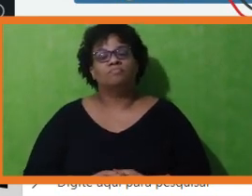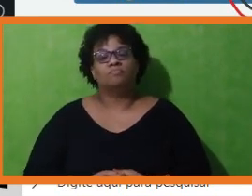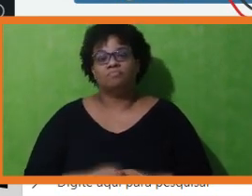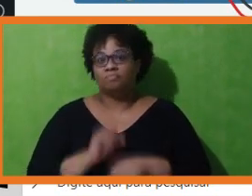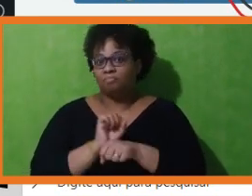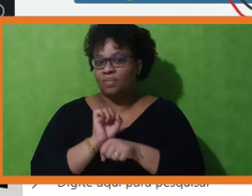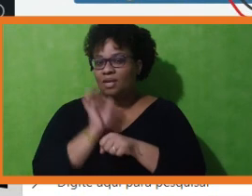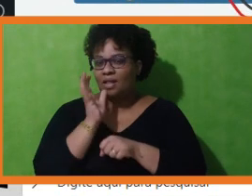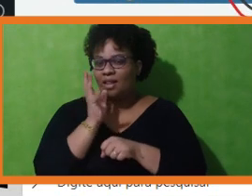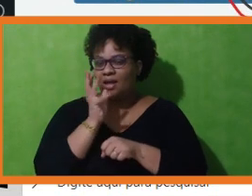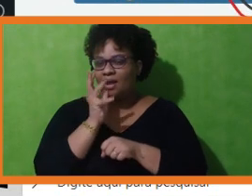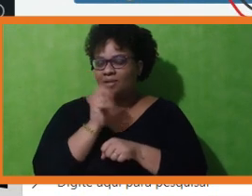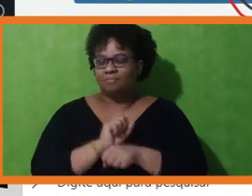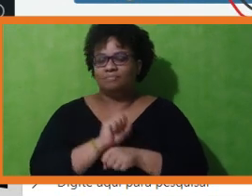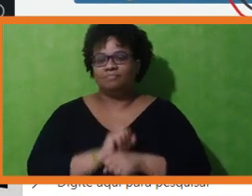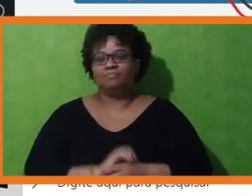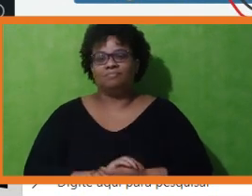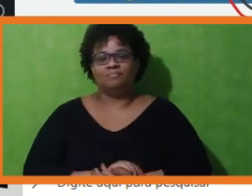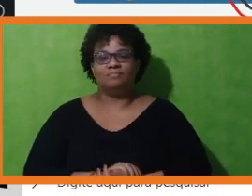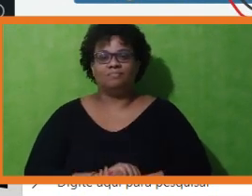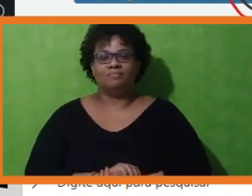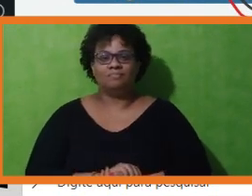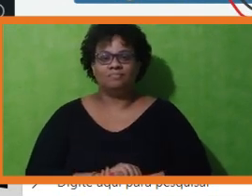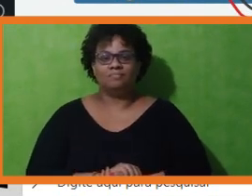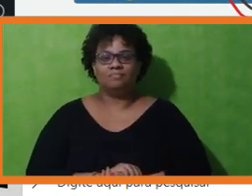o simulador está um pouco lento, vamos lá.